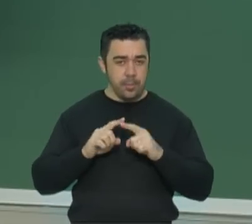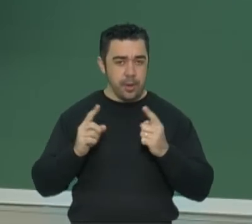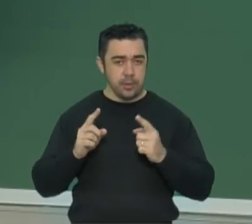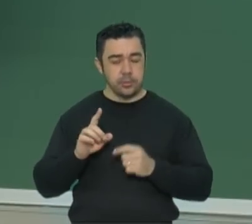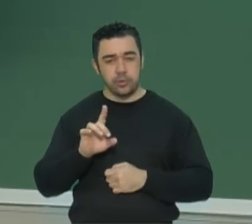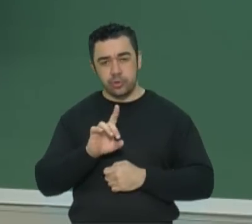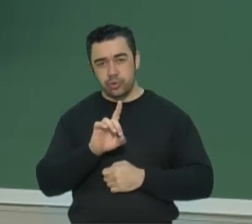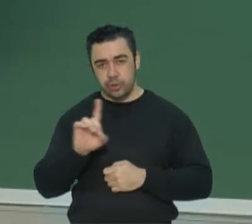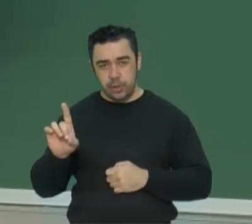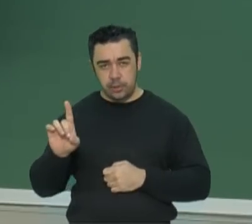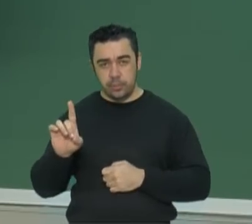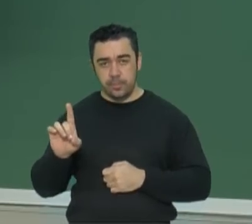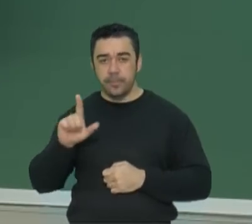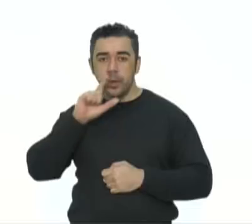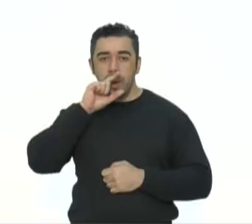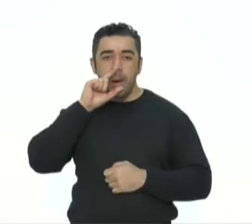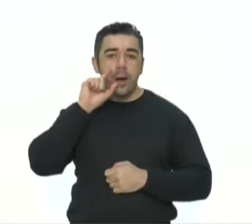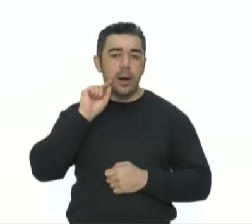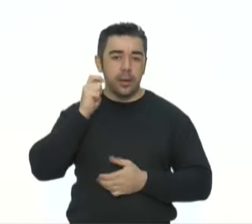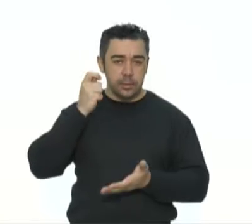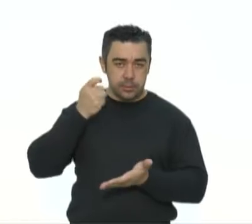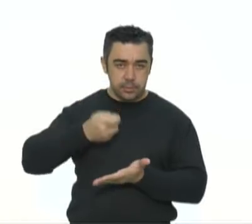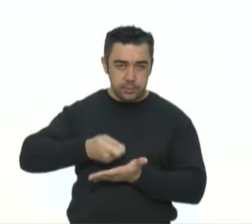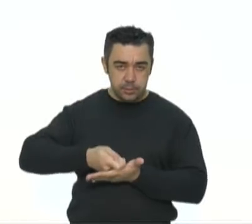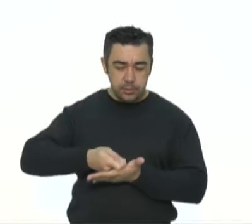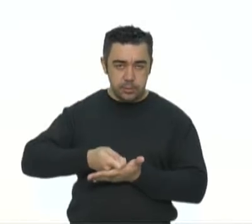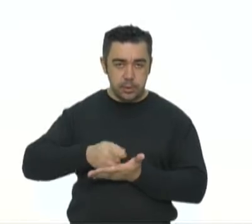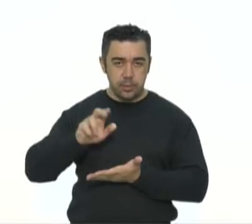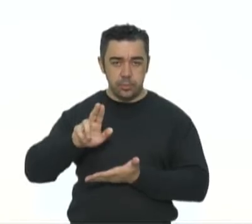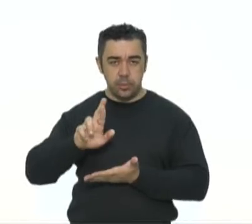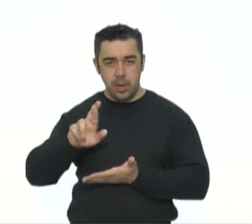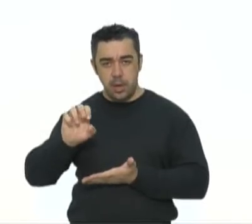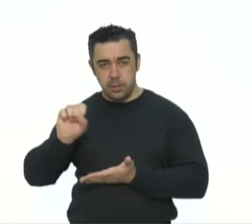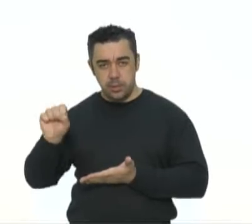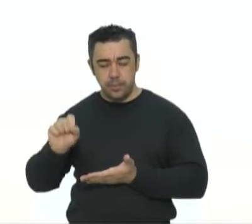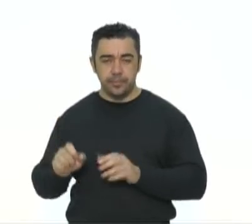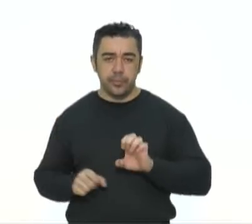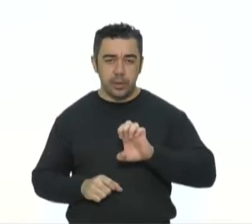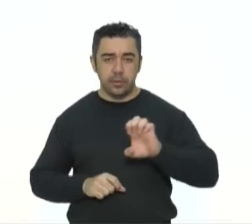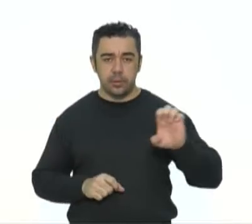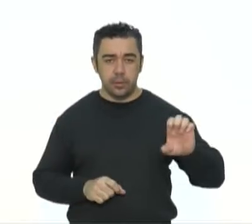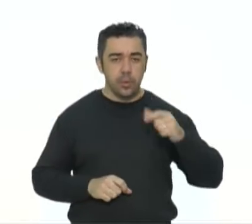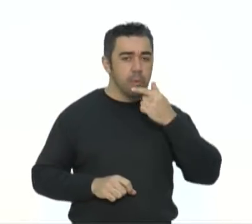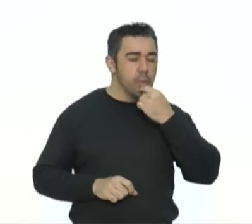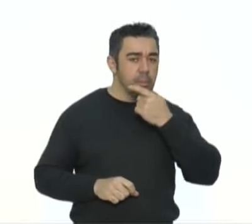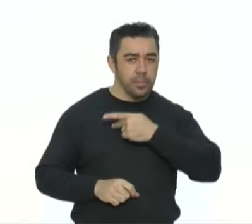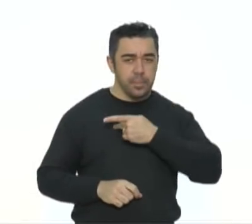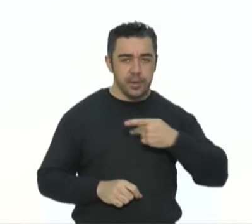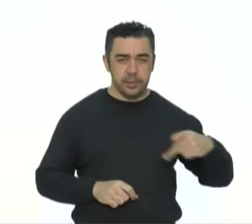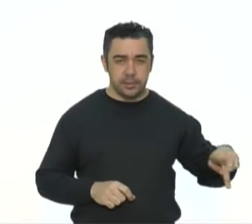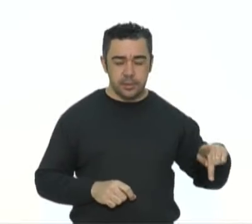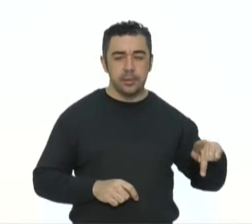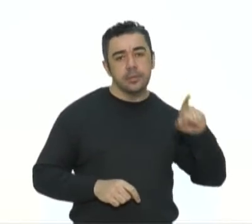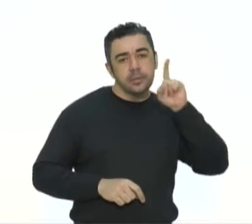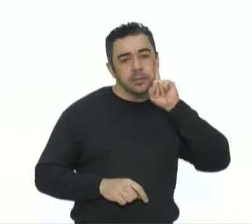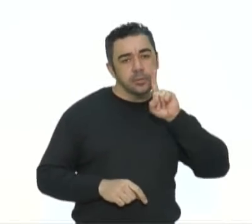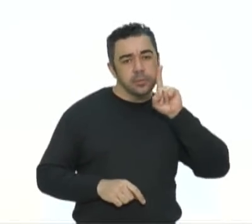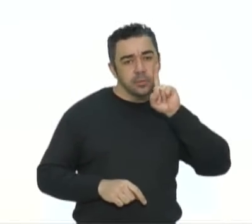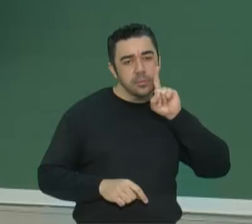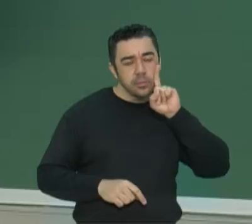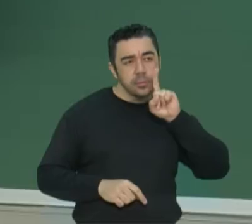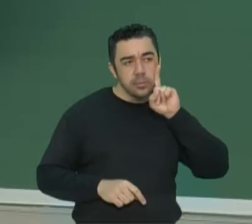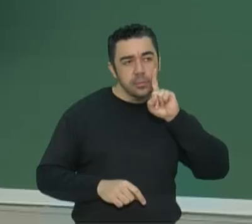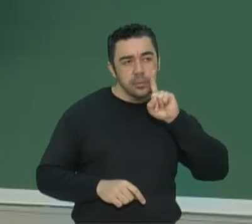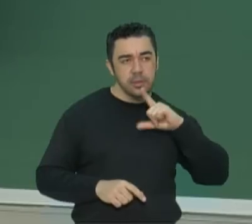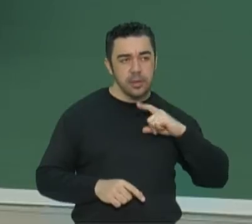lado direito o Stalin, da União Soviética, do lado esquerdo o Harry Truman, dos Estados Unidos. Repare até